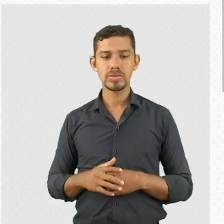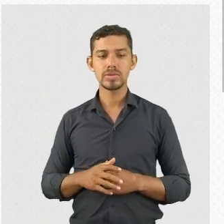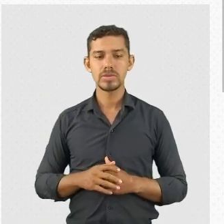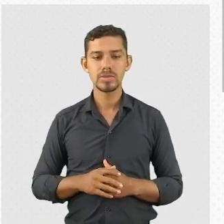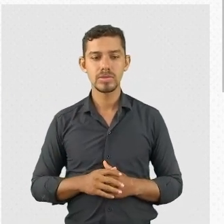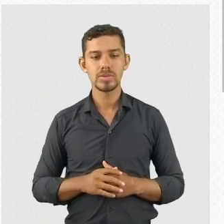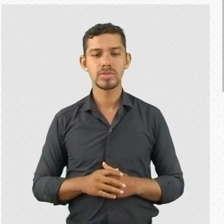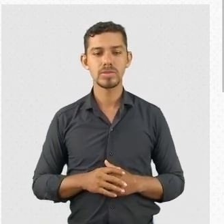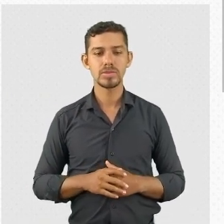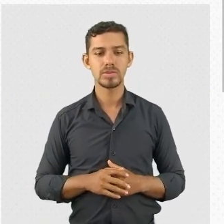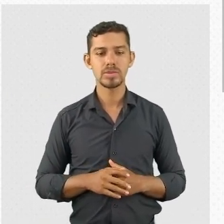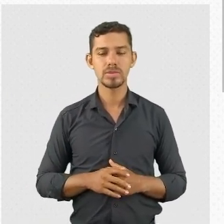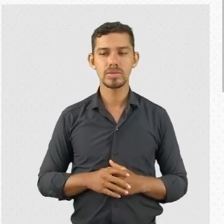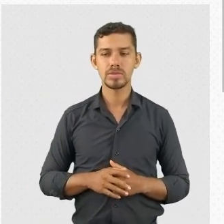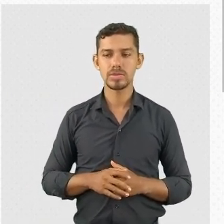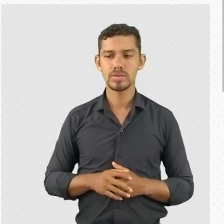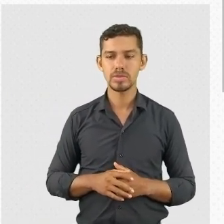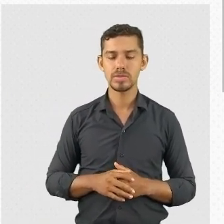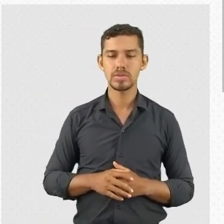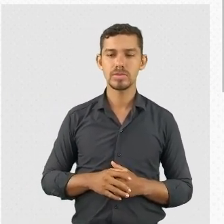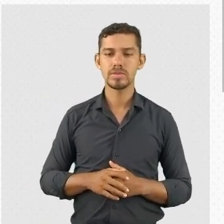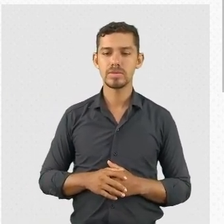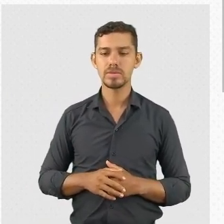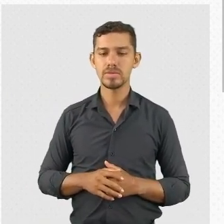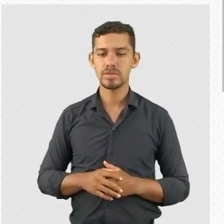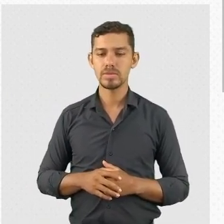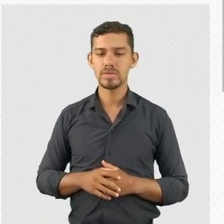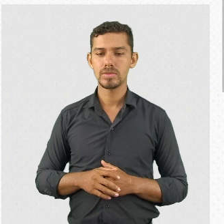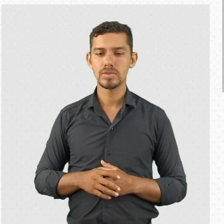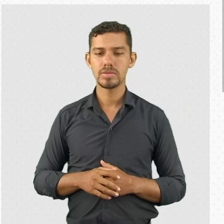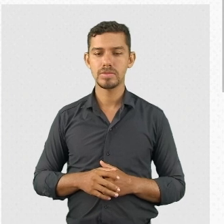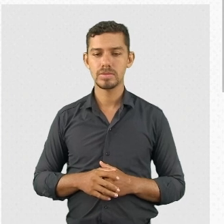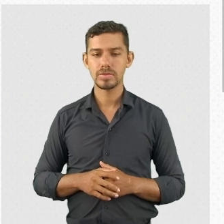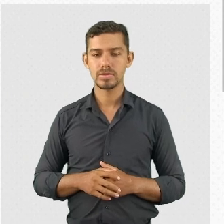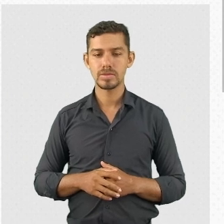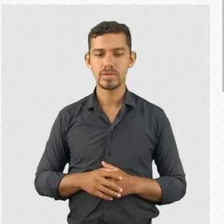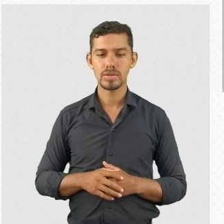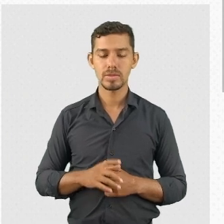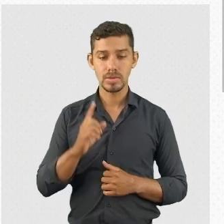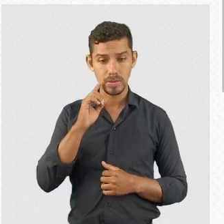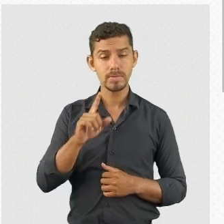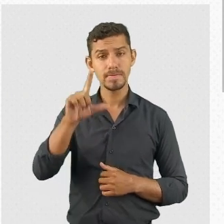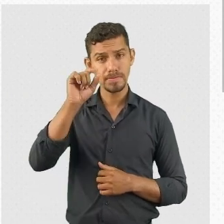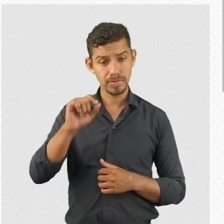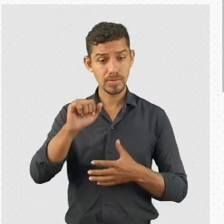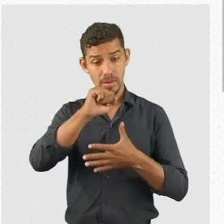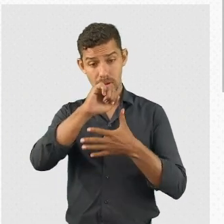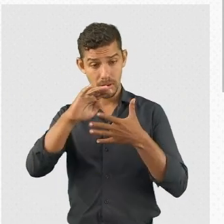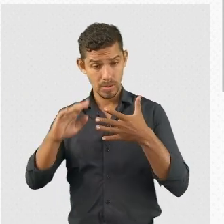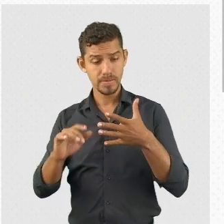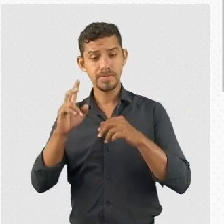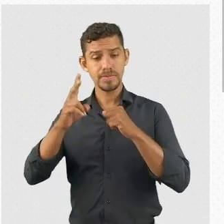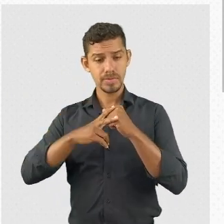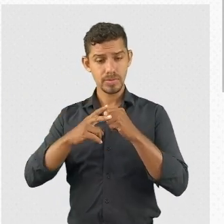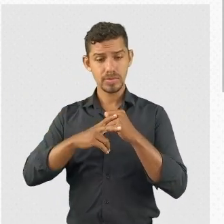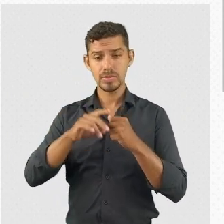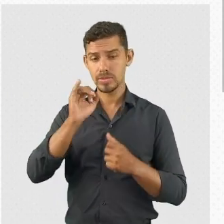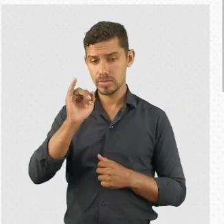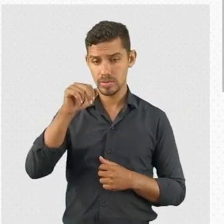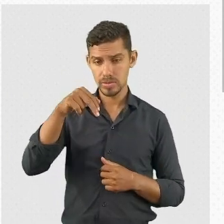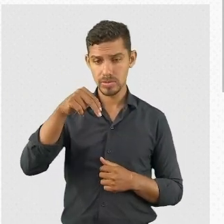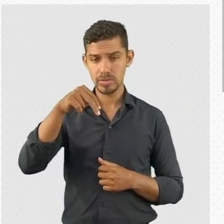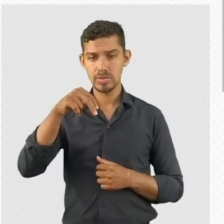into small pieces before cooking. Assinale a alternativa contendo o verbo de instrução, ou seja, o verbo